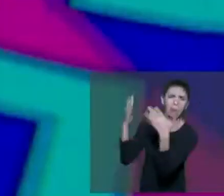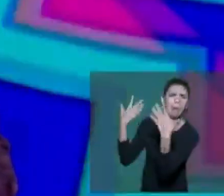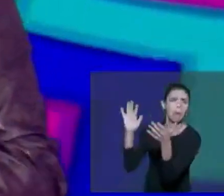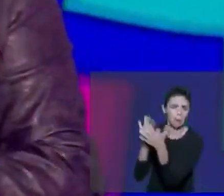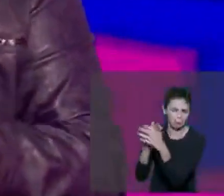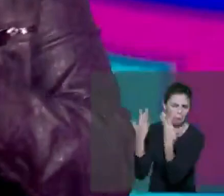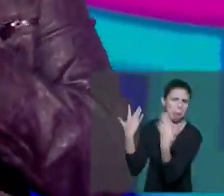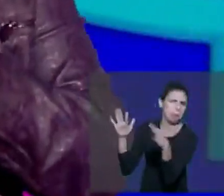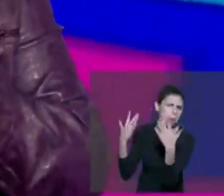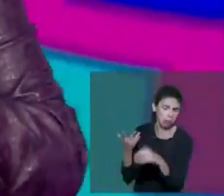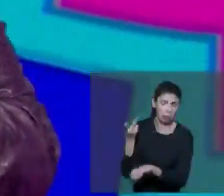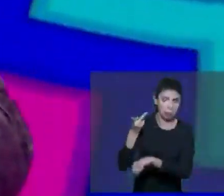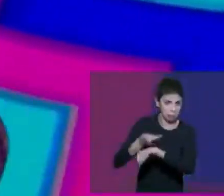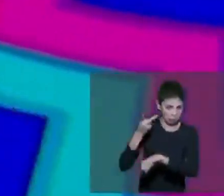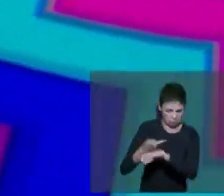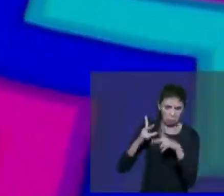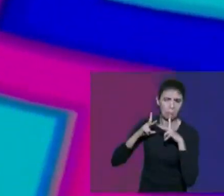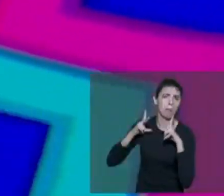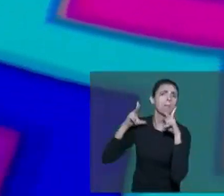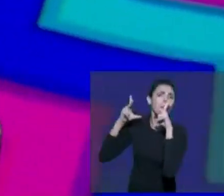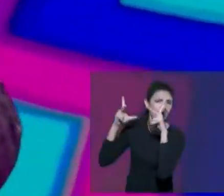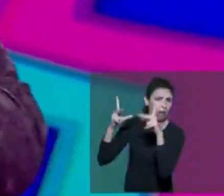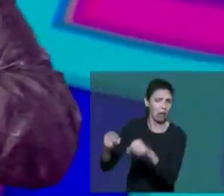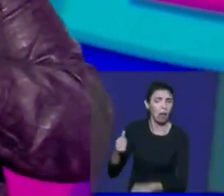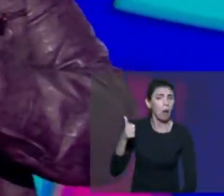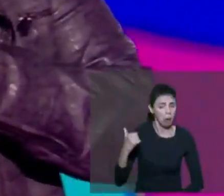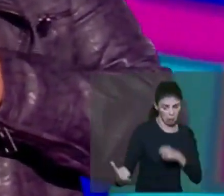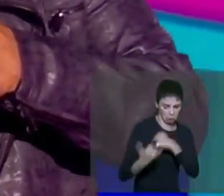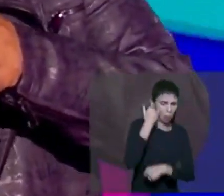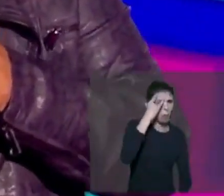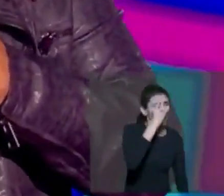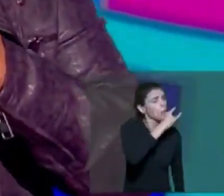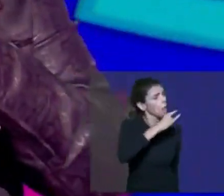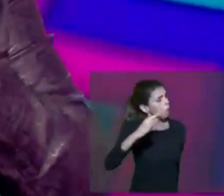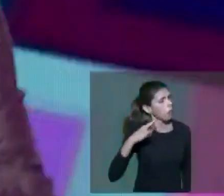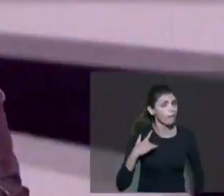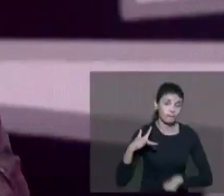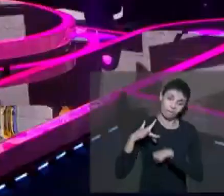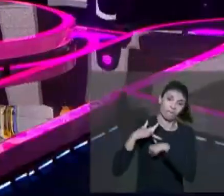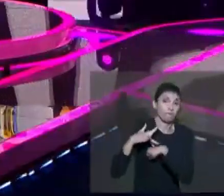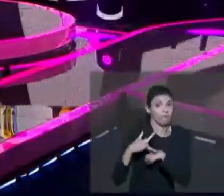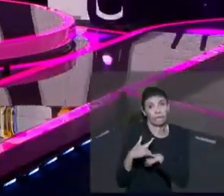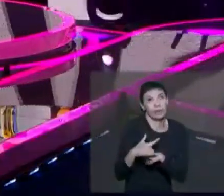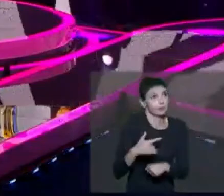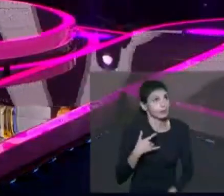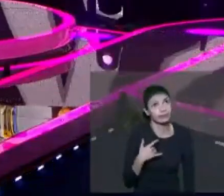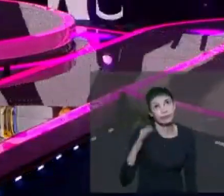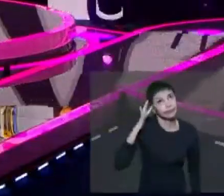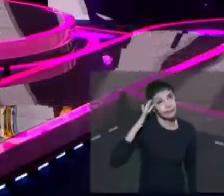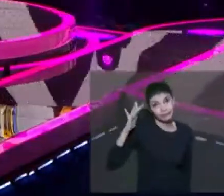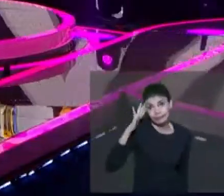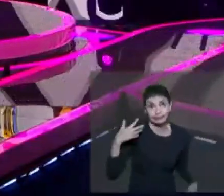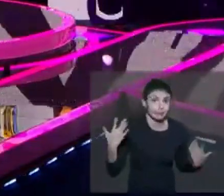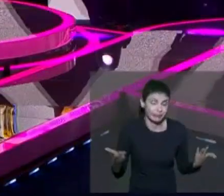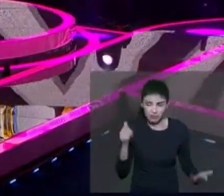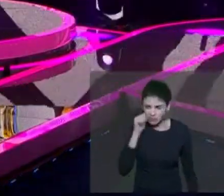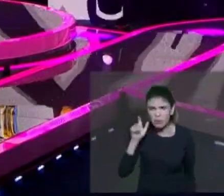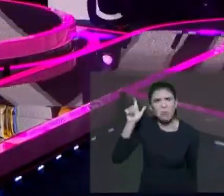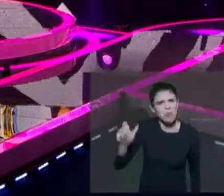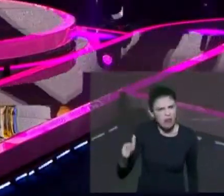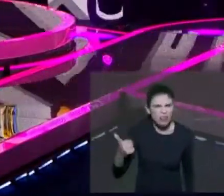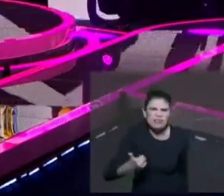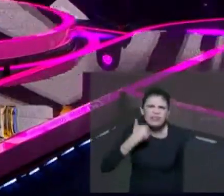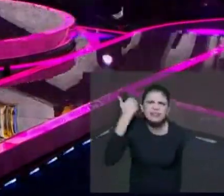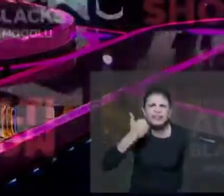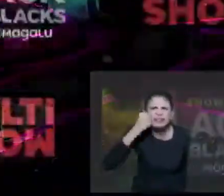vendo. Pode crer. Você merece um prêmio. De mulher mais bandida